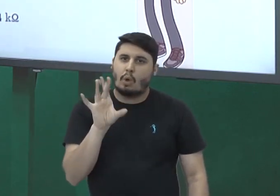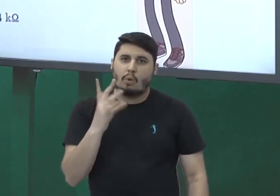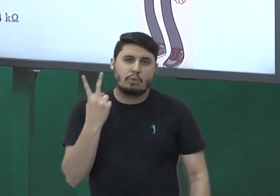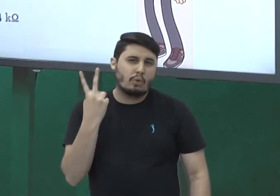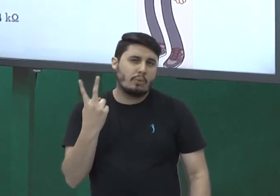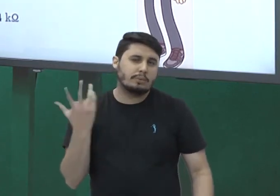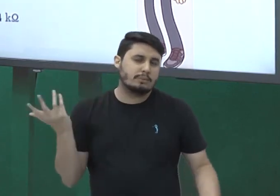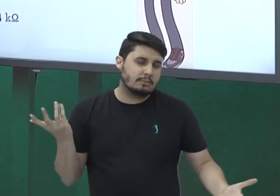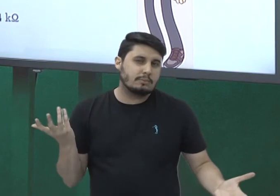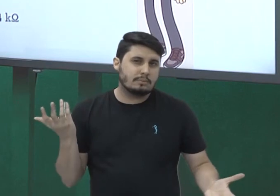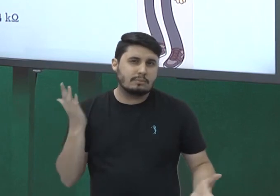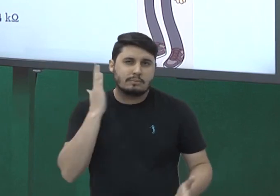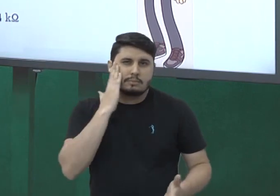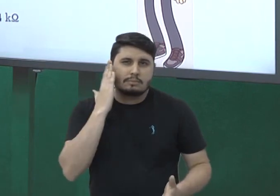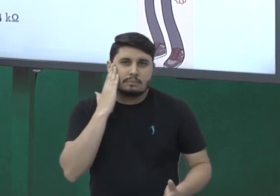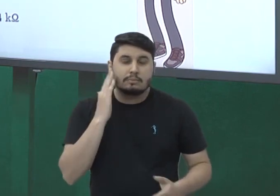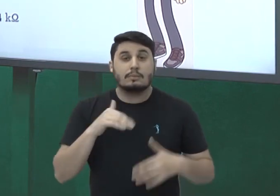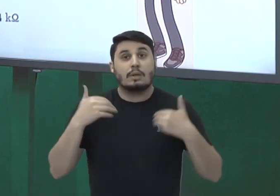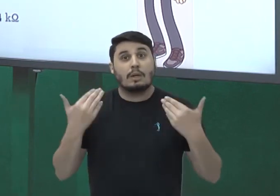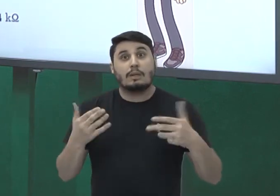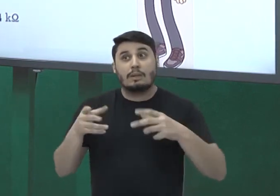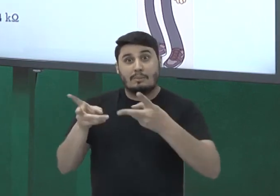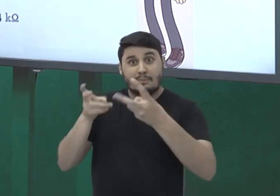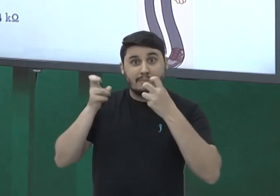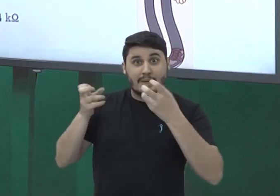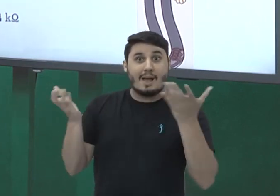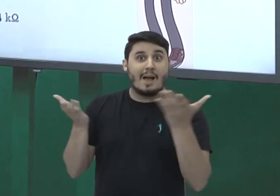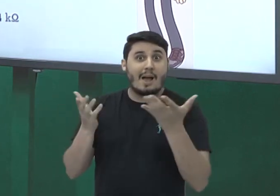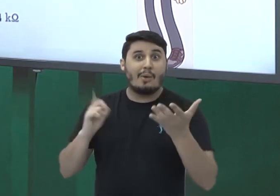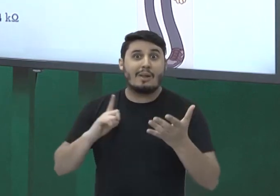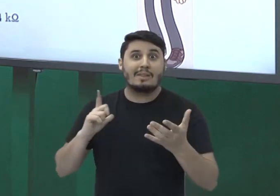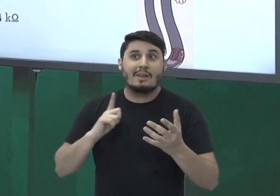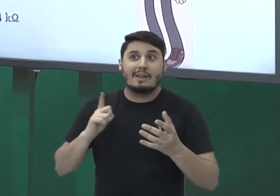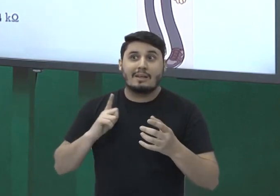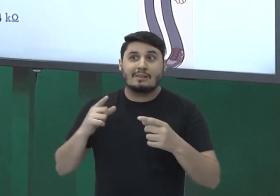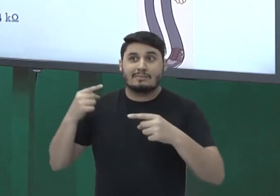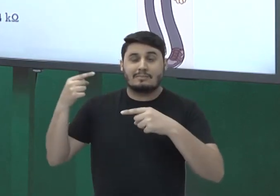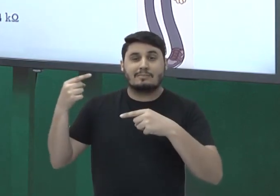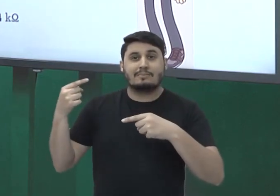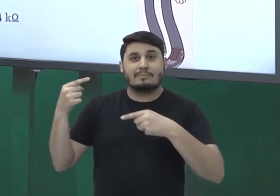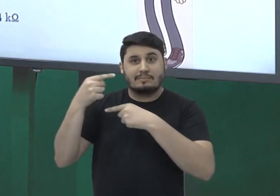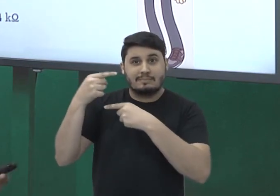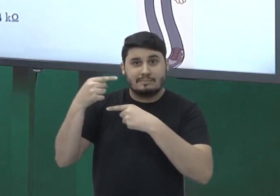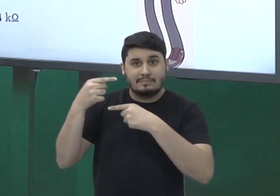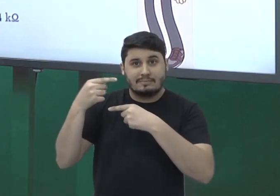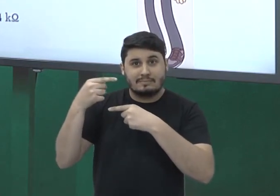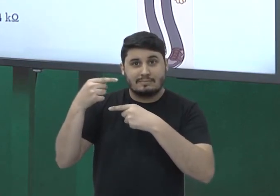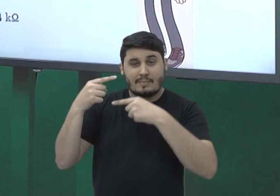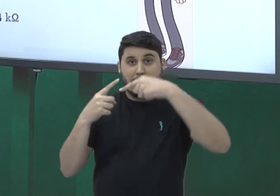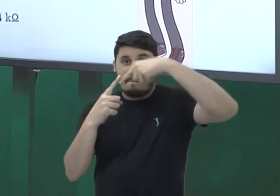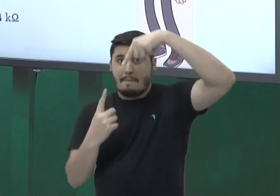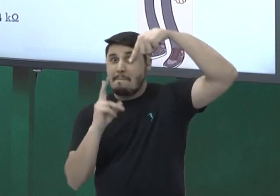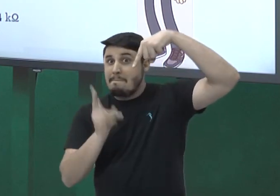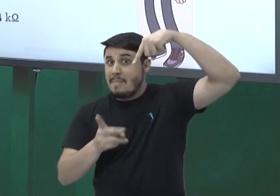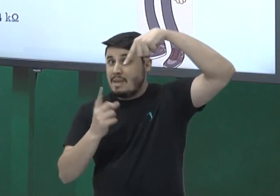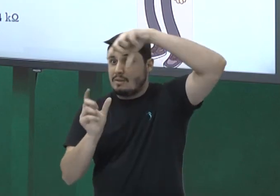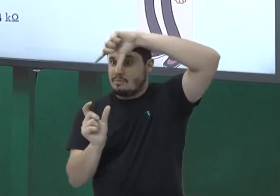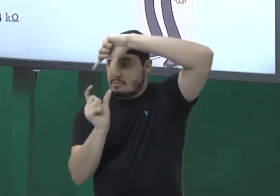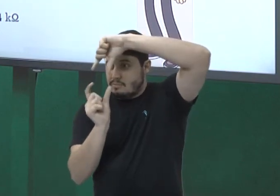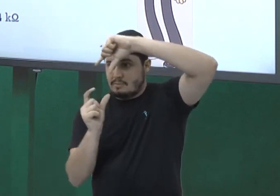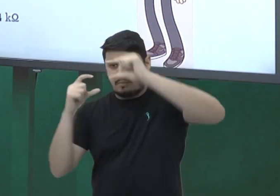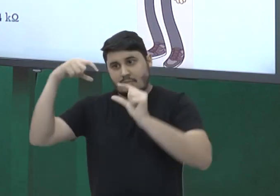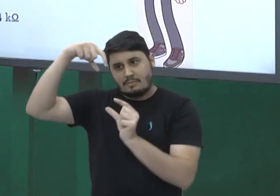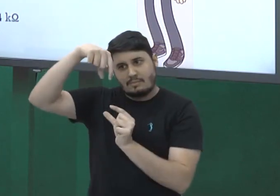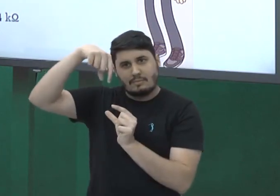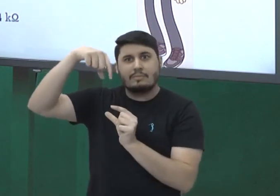aqui nós temos uma associação em série, ou seja, percorridos pela mesma corrente. Agora fica tranquilo demais. Por